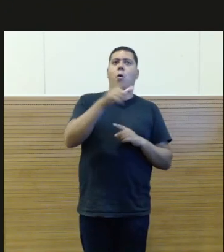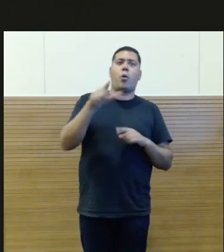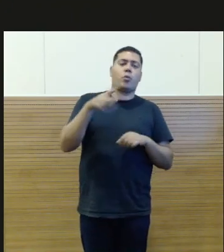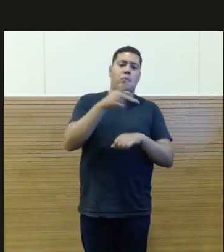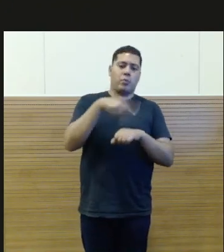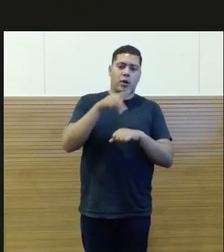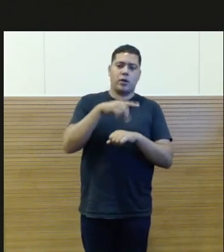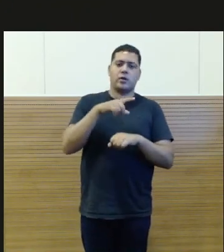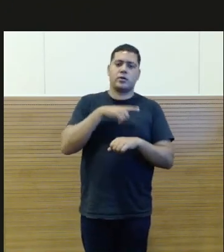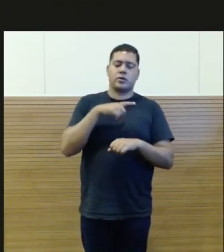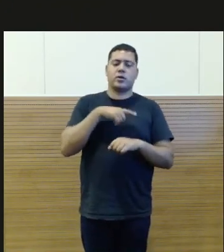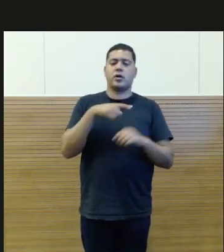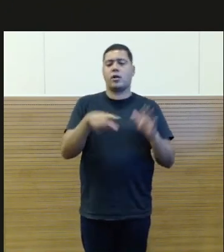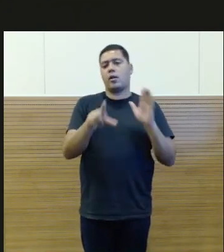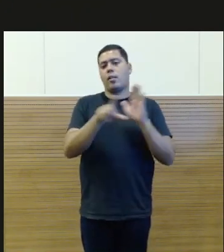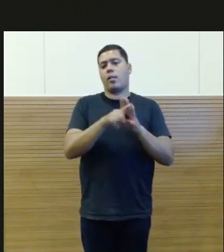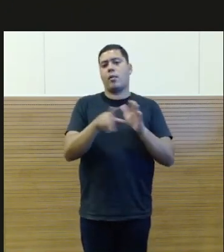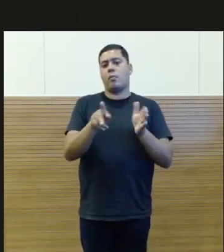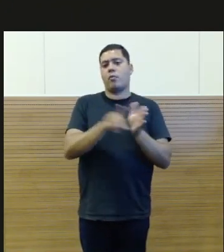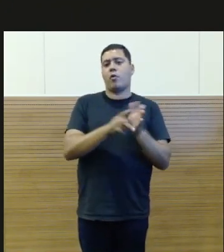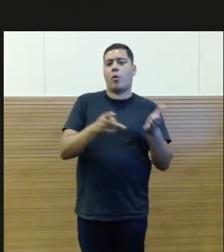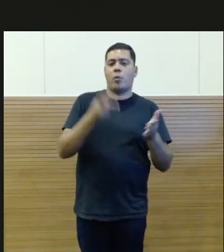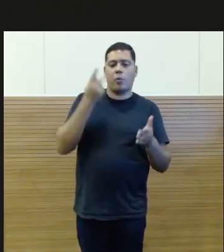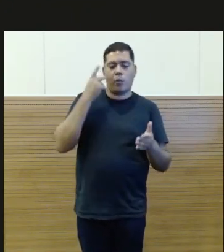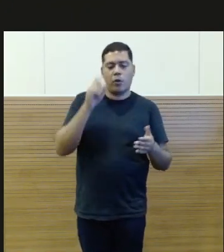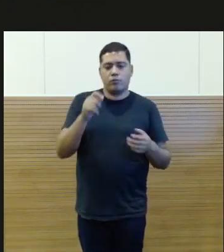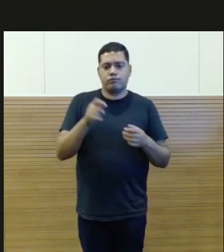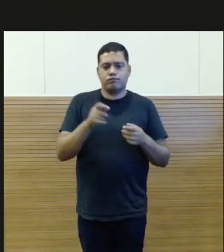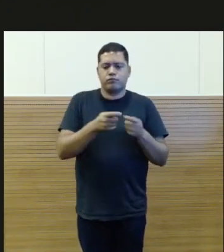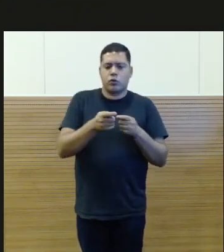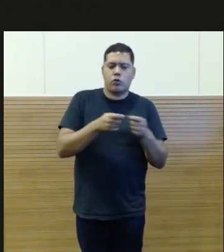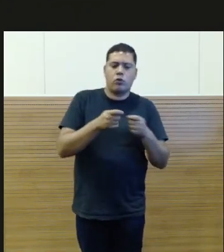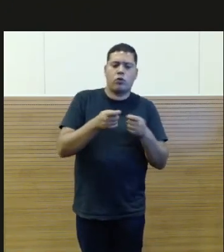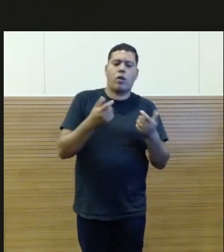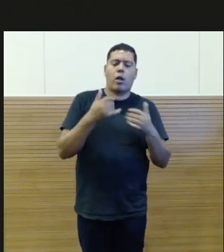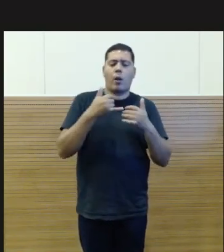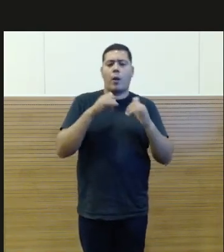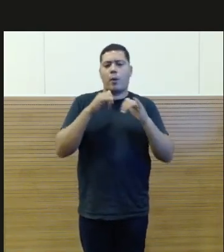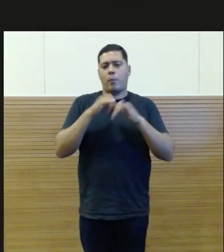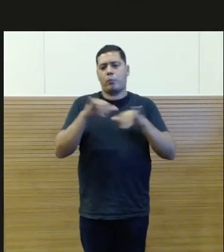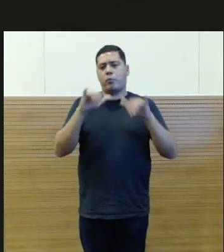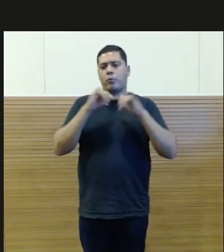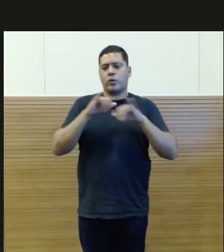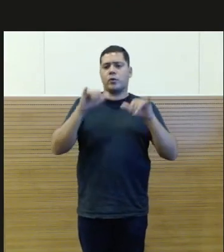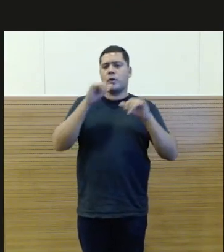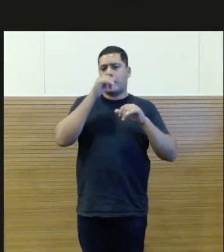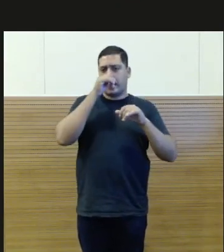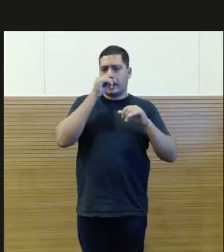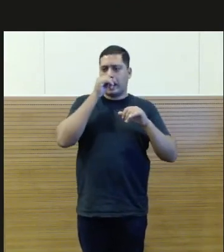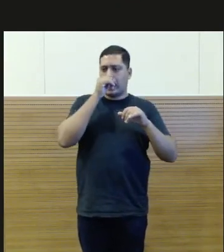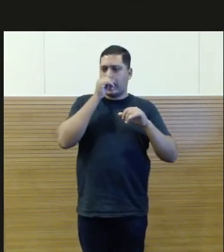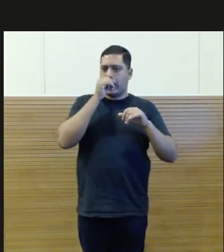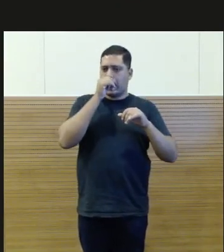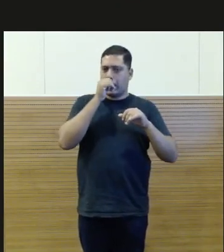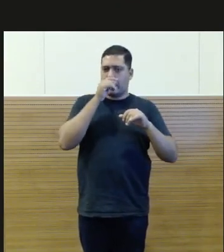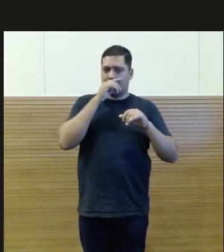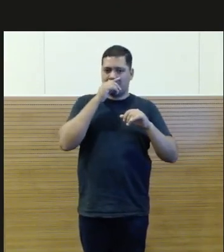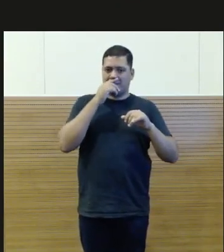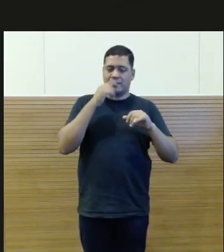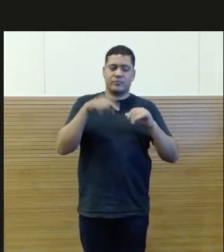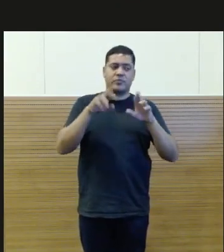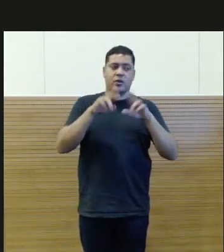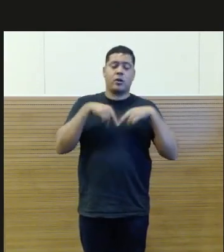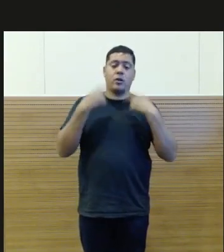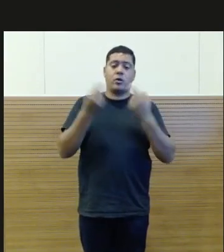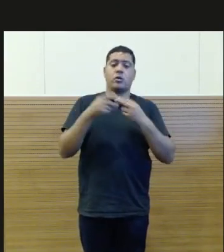têm legislações para regular a publicidade, para regular o engano ao consumidor. E nessa reunião,